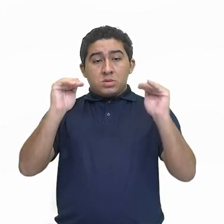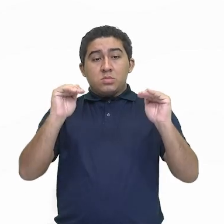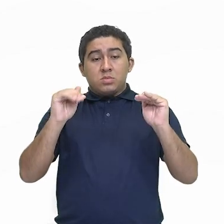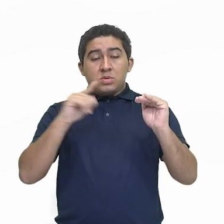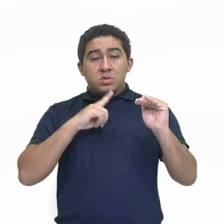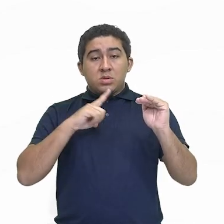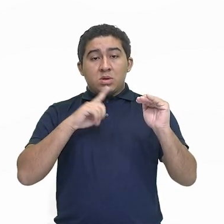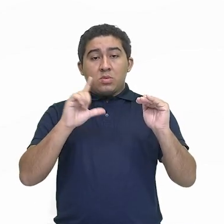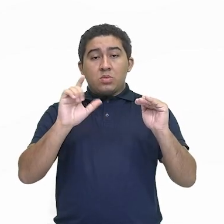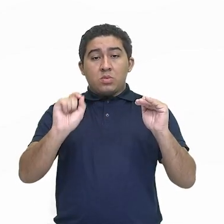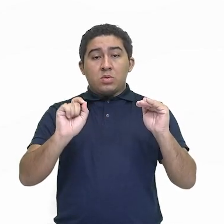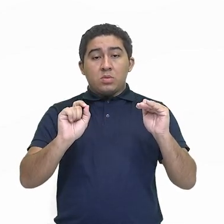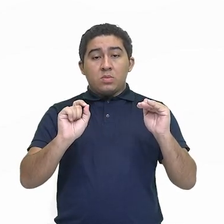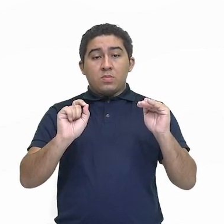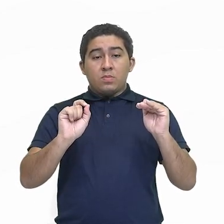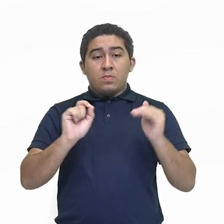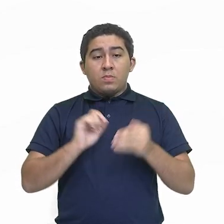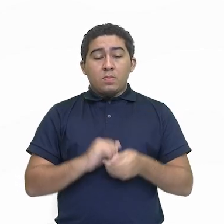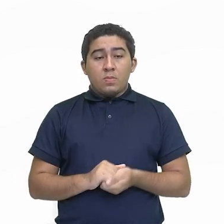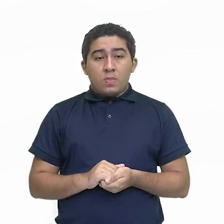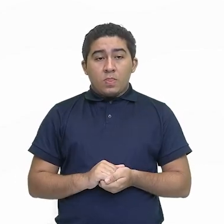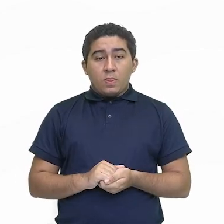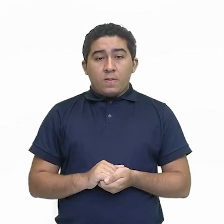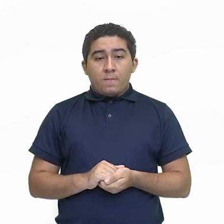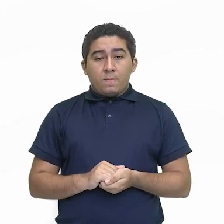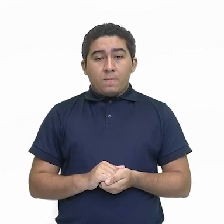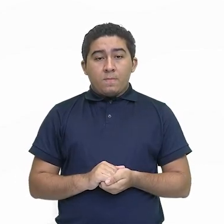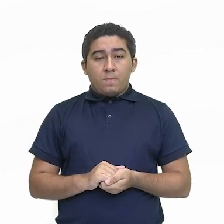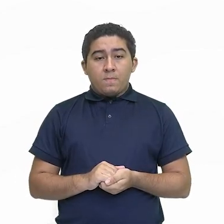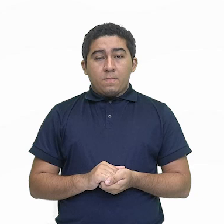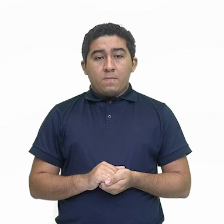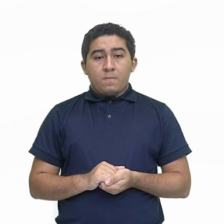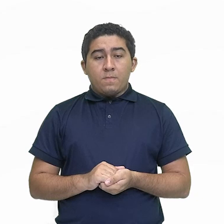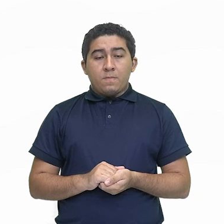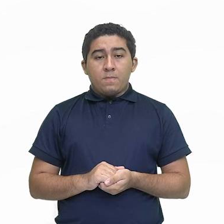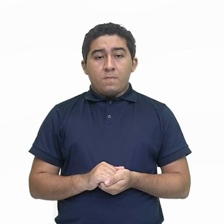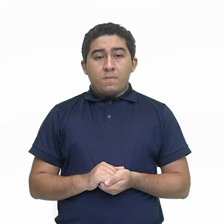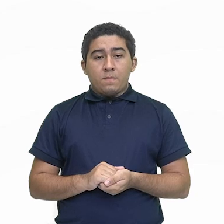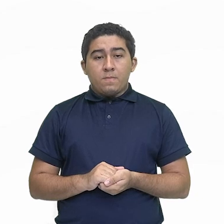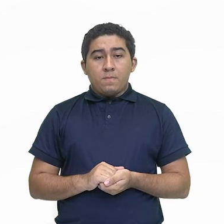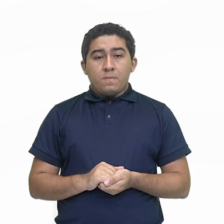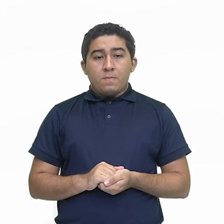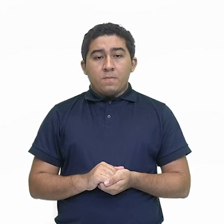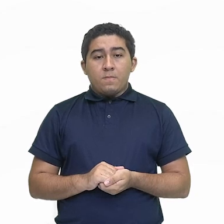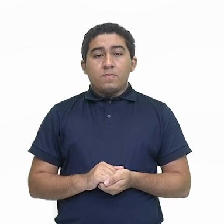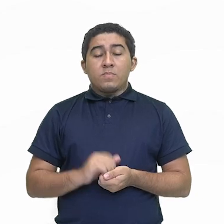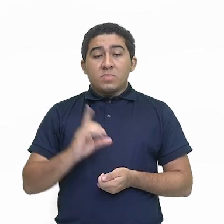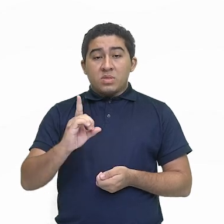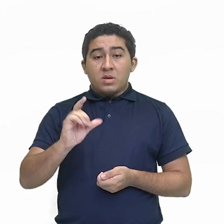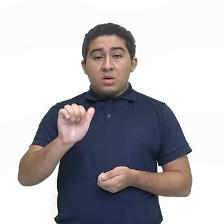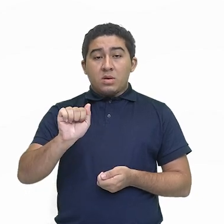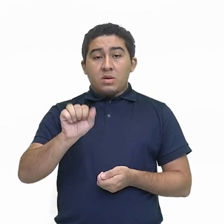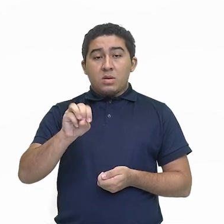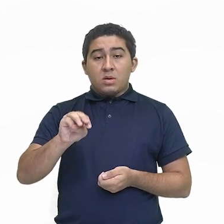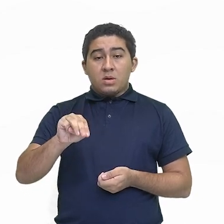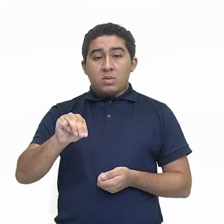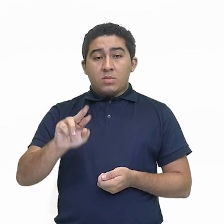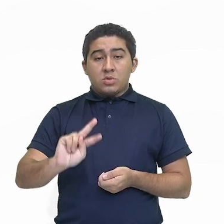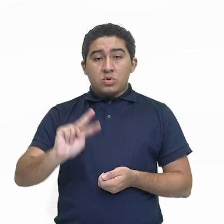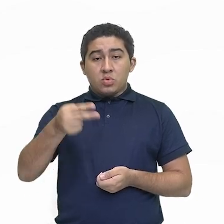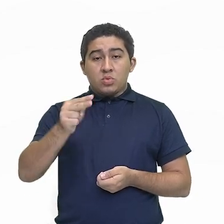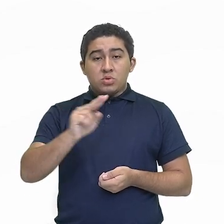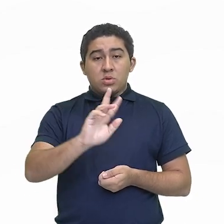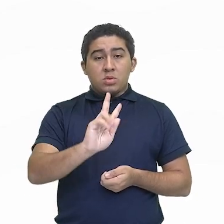múltiplos. Decâmetro quadrado, hectômetro quadrado e quilômetro quadrado, tá? E é claro que nós temos também